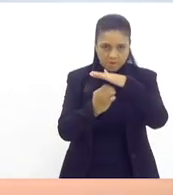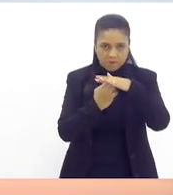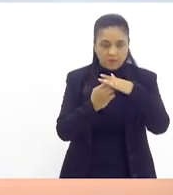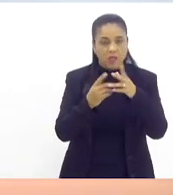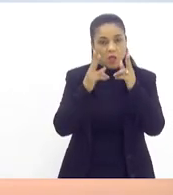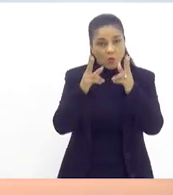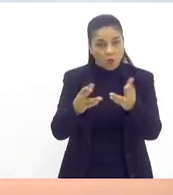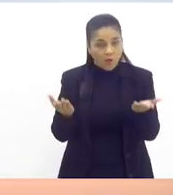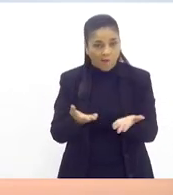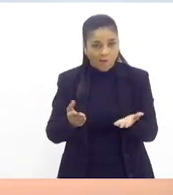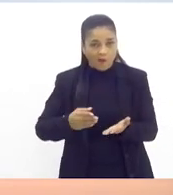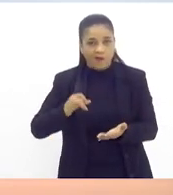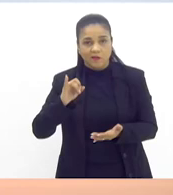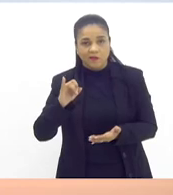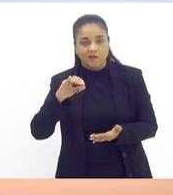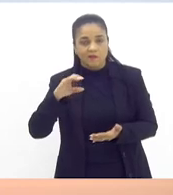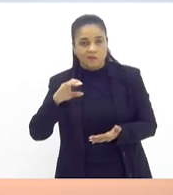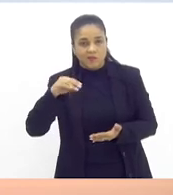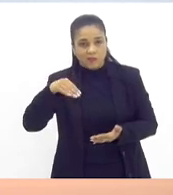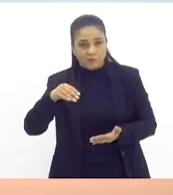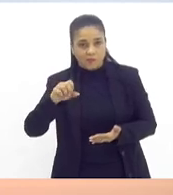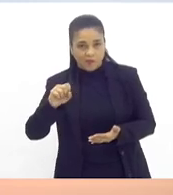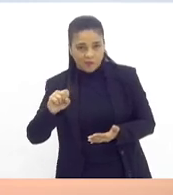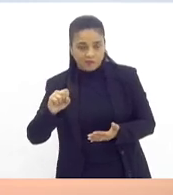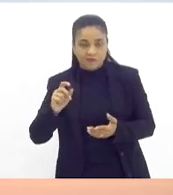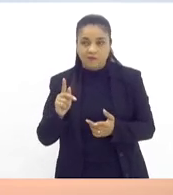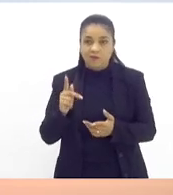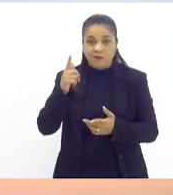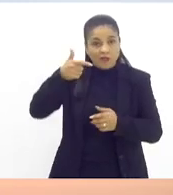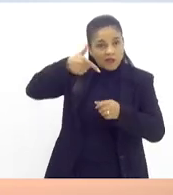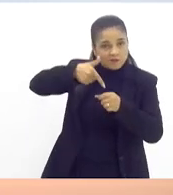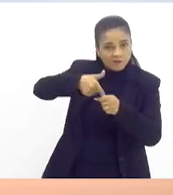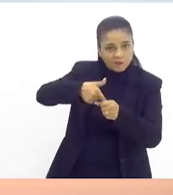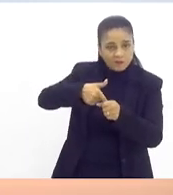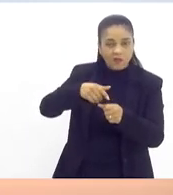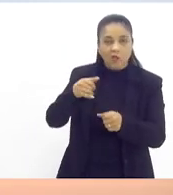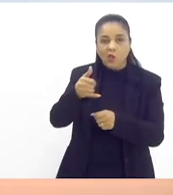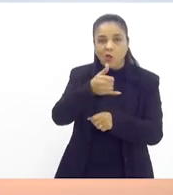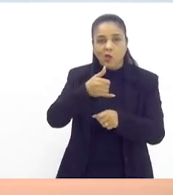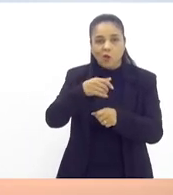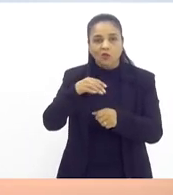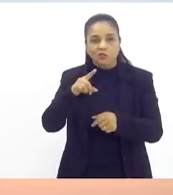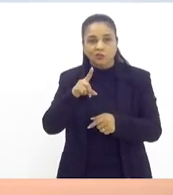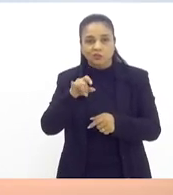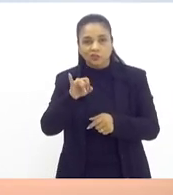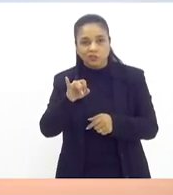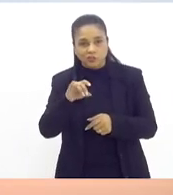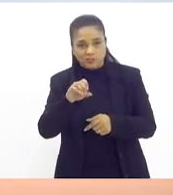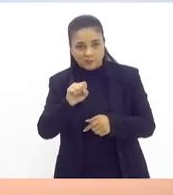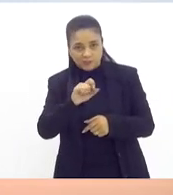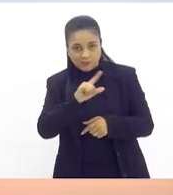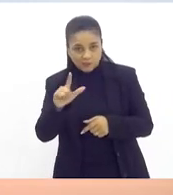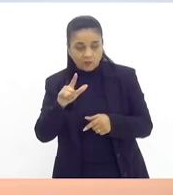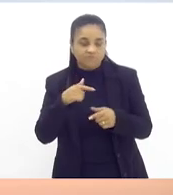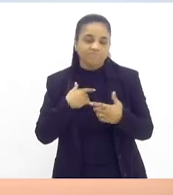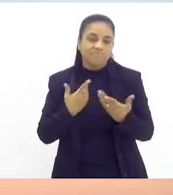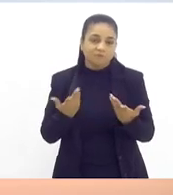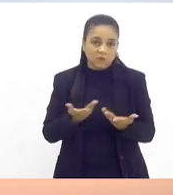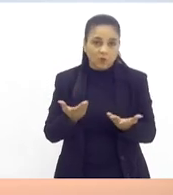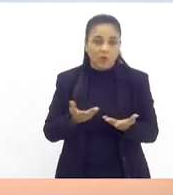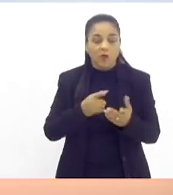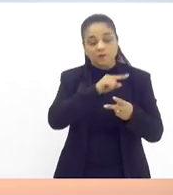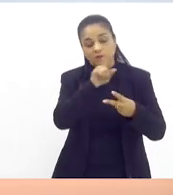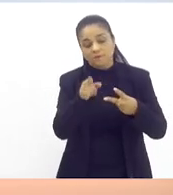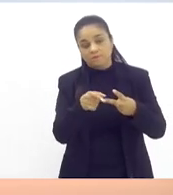ICMS, para gasolina e óleo diesel, com uma alíquota nacional, por litro nacionalmente uniforme. A